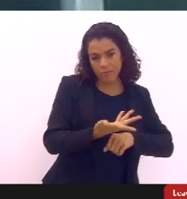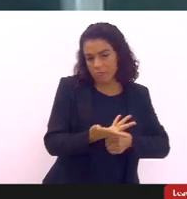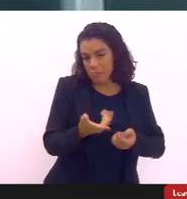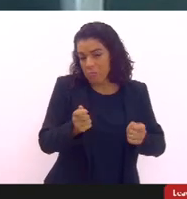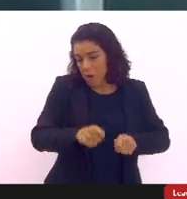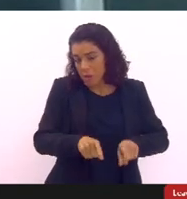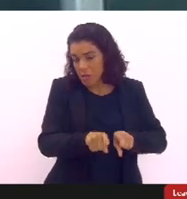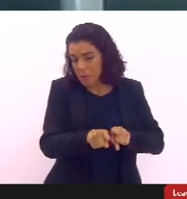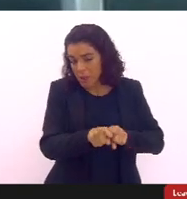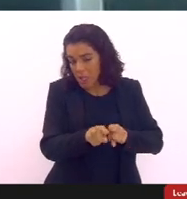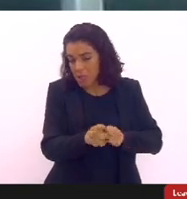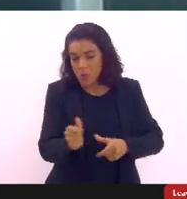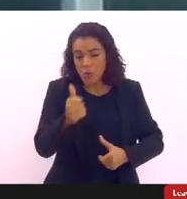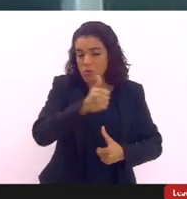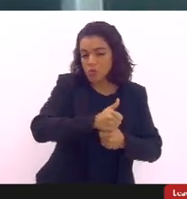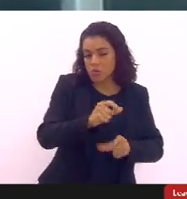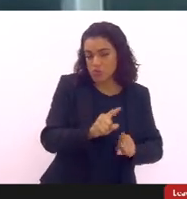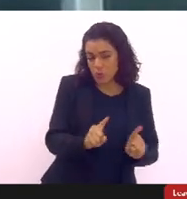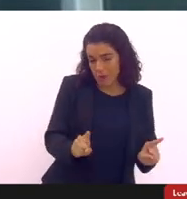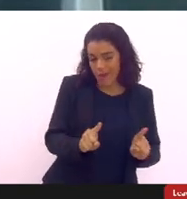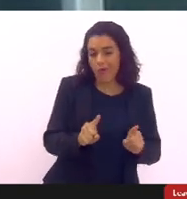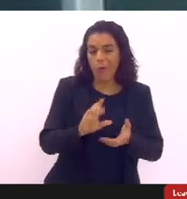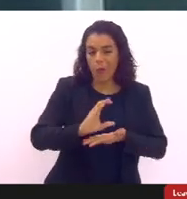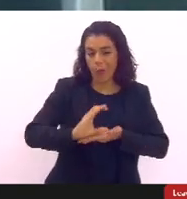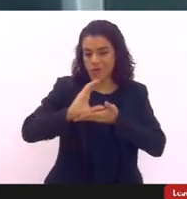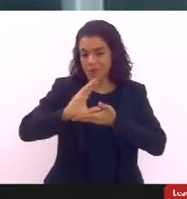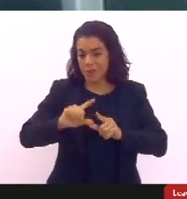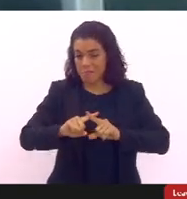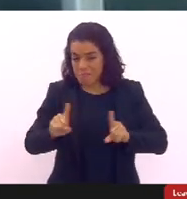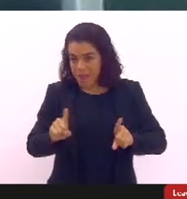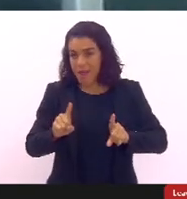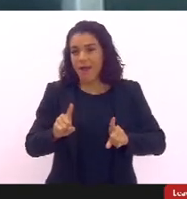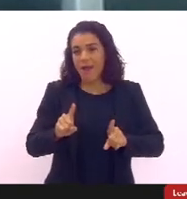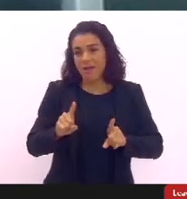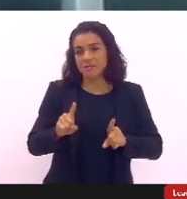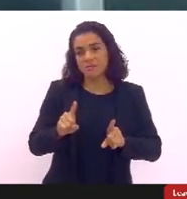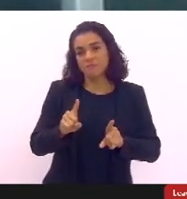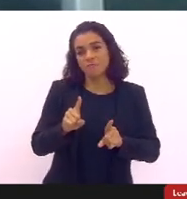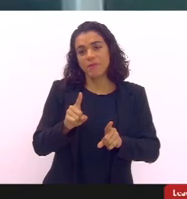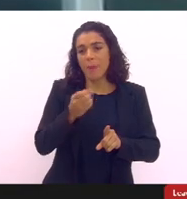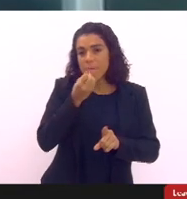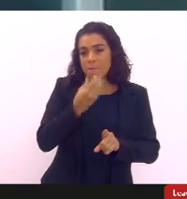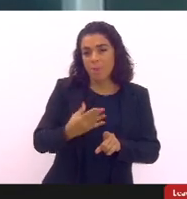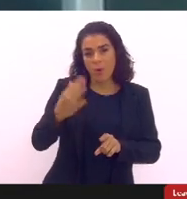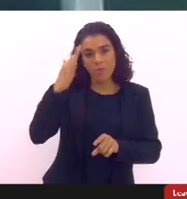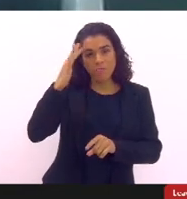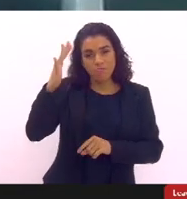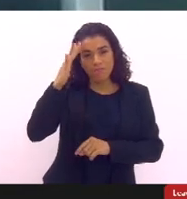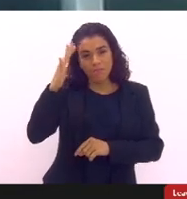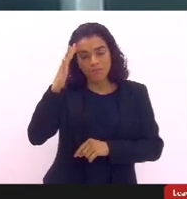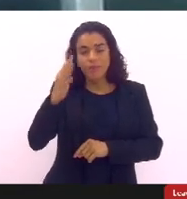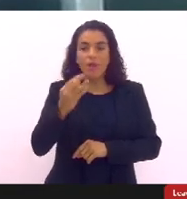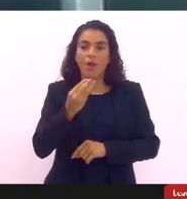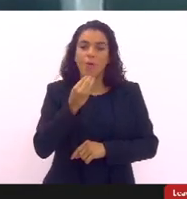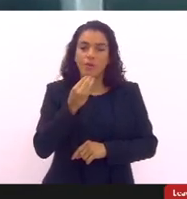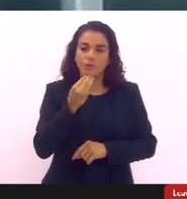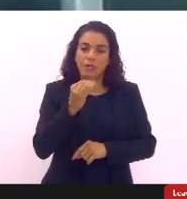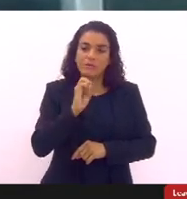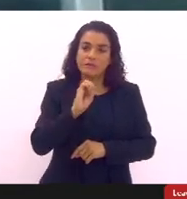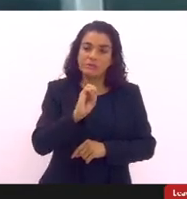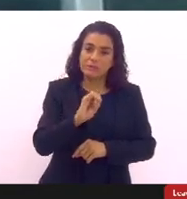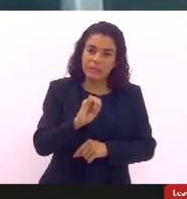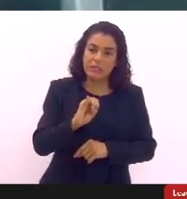pode até não substituir o comitê, o conselho, mas eu acho que valeria a pena a gente estar deixando aberta essa oportunidade, caso